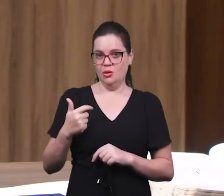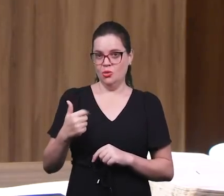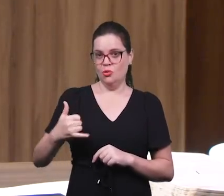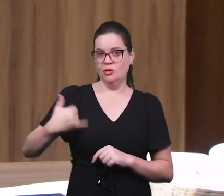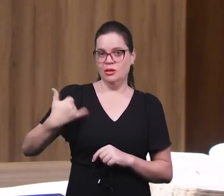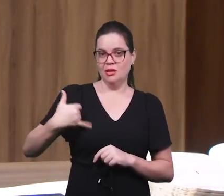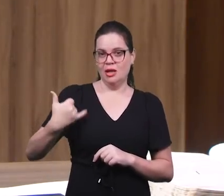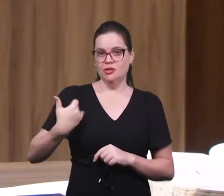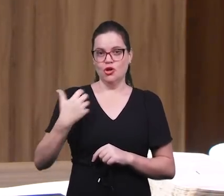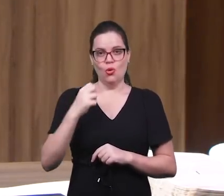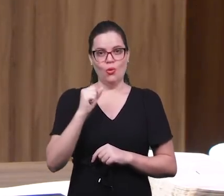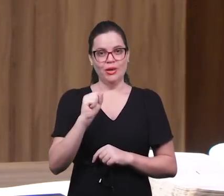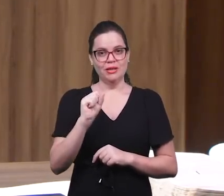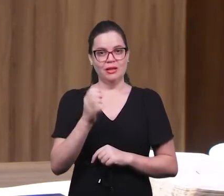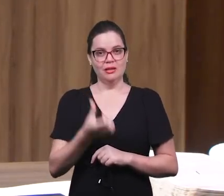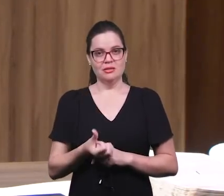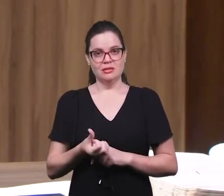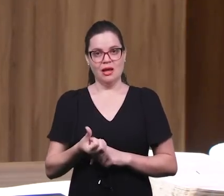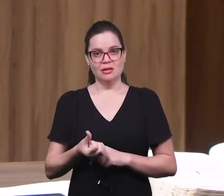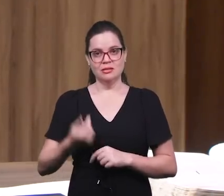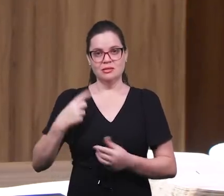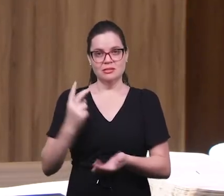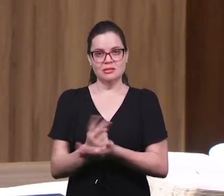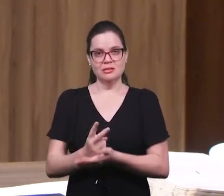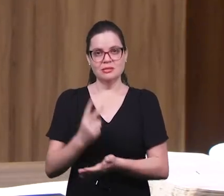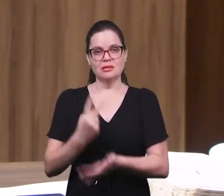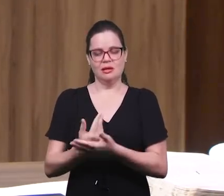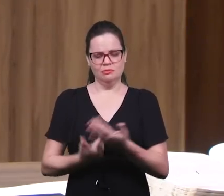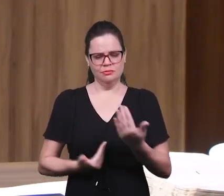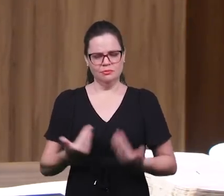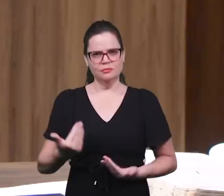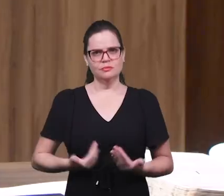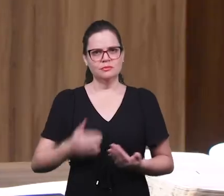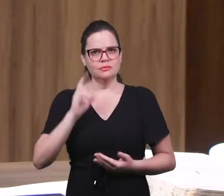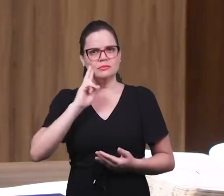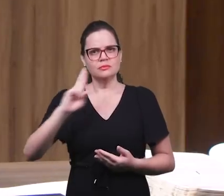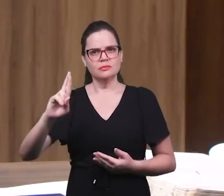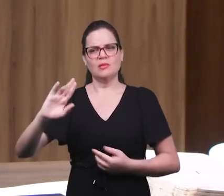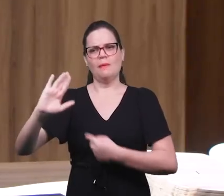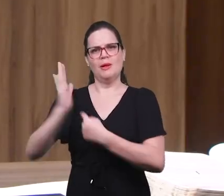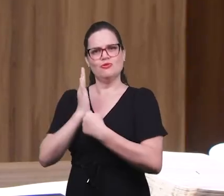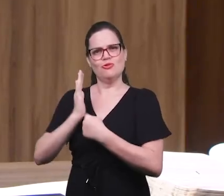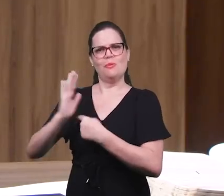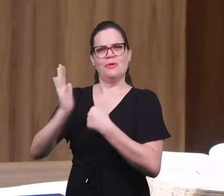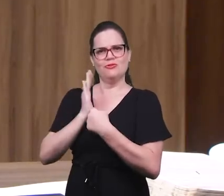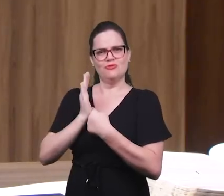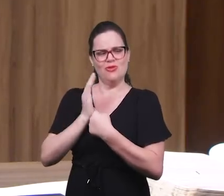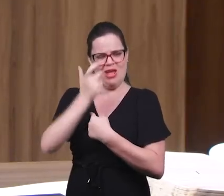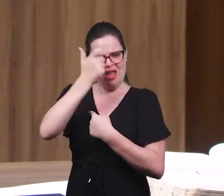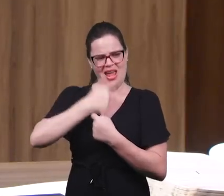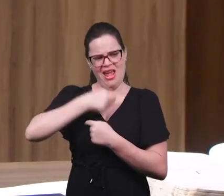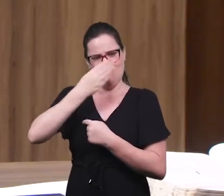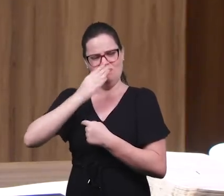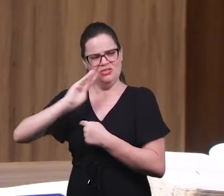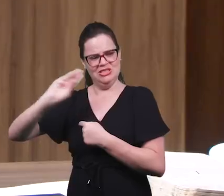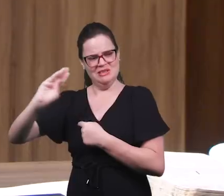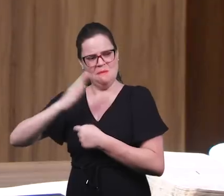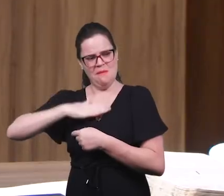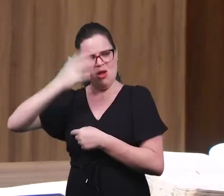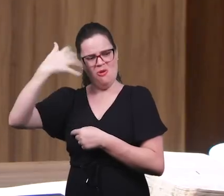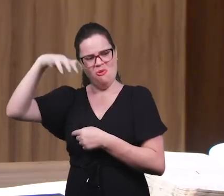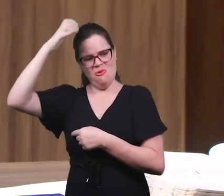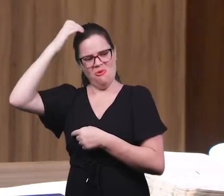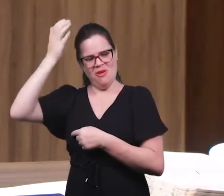86 anos tem servido, nunca me fez mal algum. Como blasfemarei eu contra o meu rei e